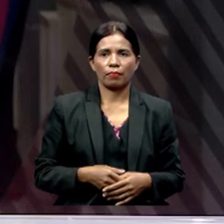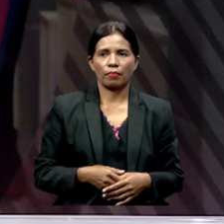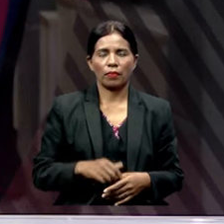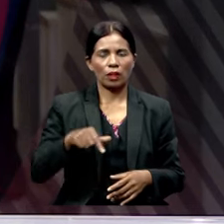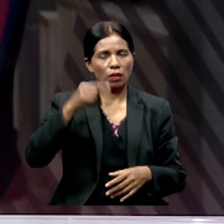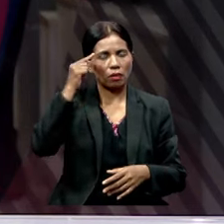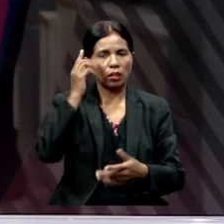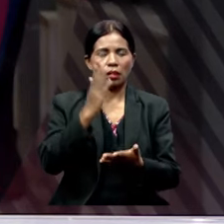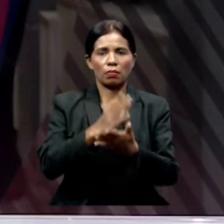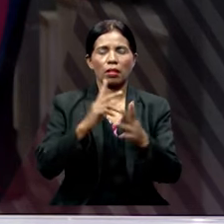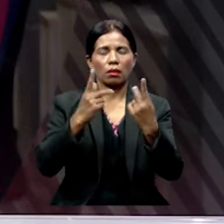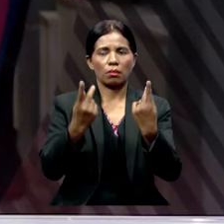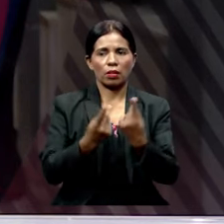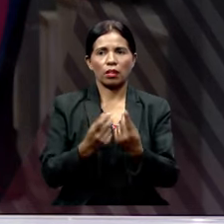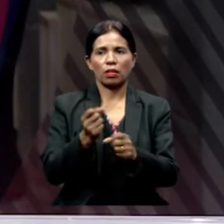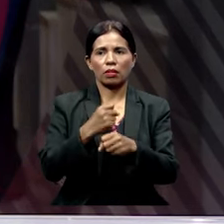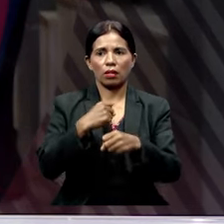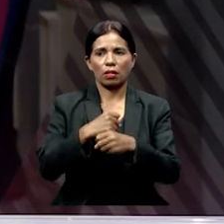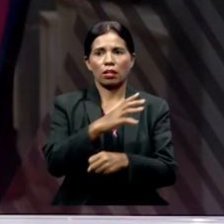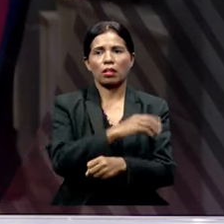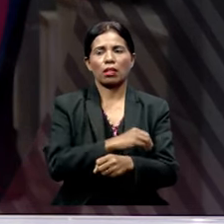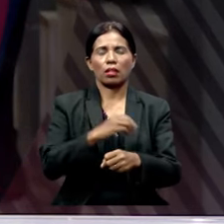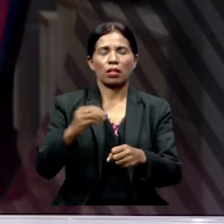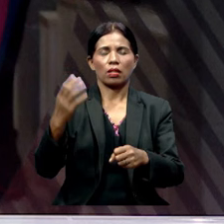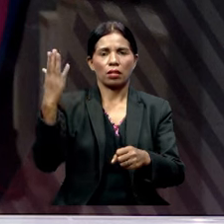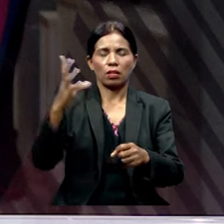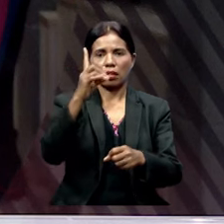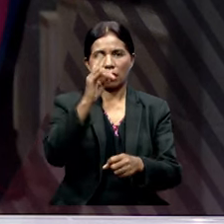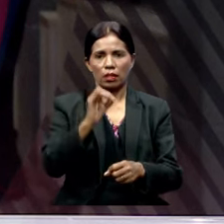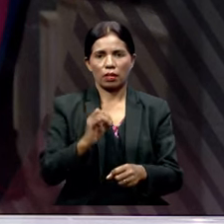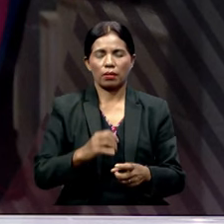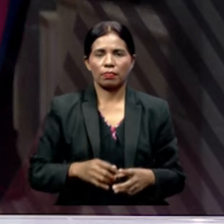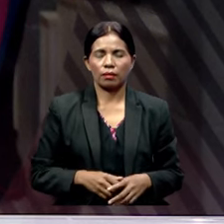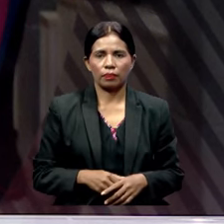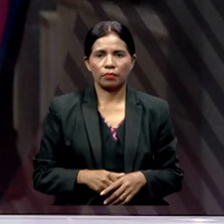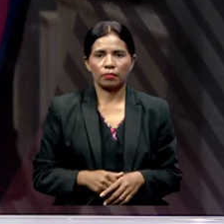Governo cancela a companhia NB a torrar a instalação de semáforo e a capital de lei.